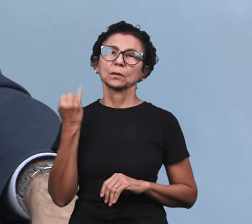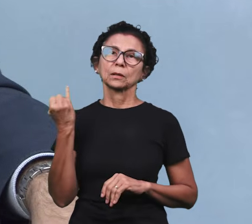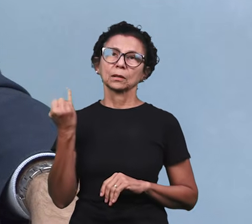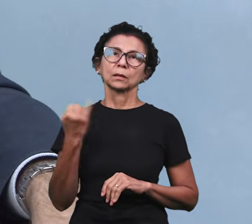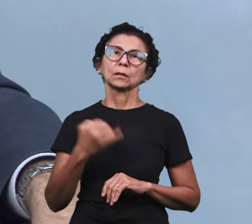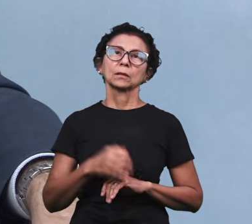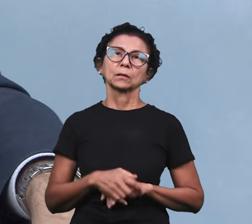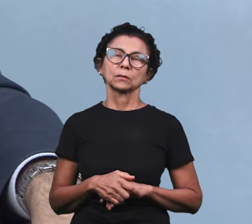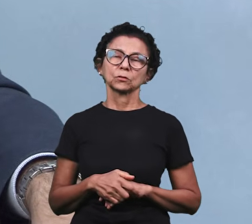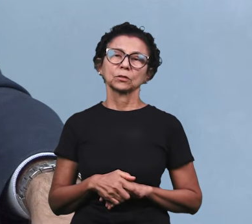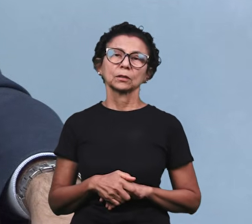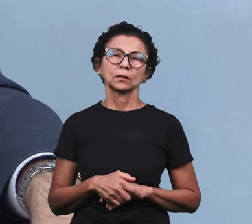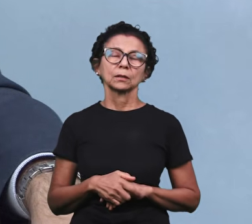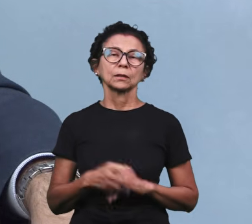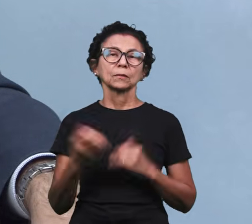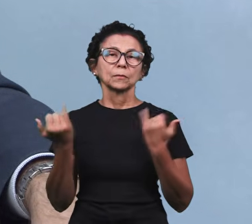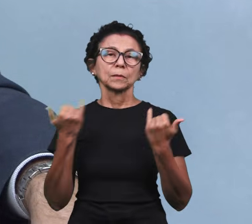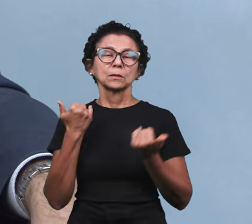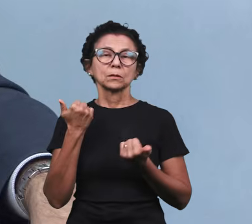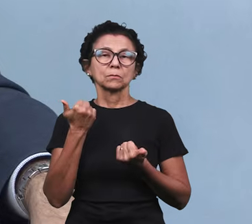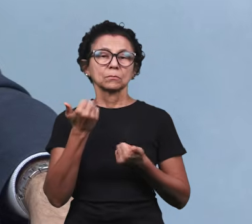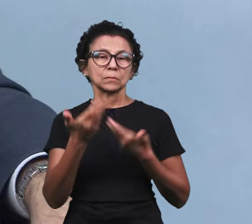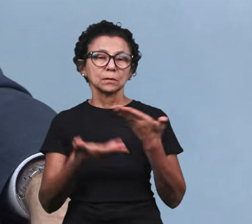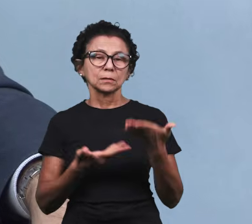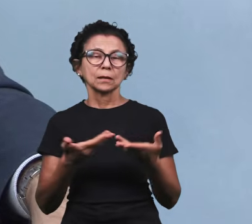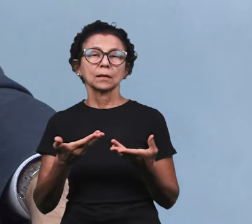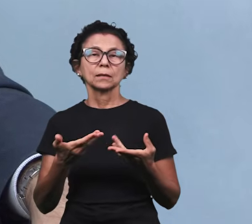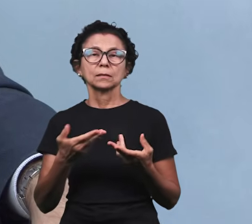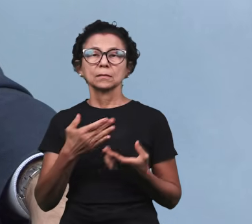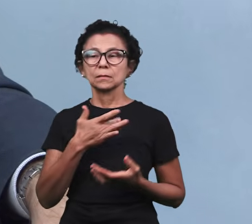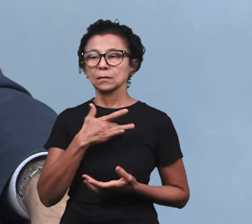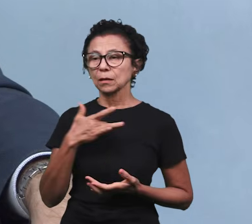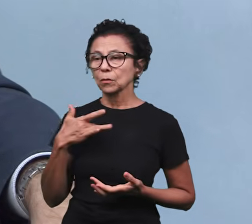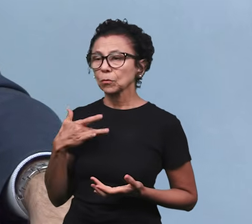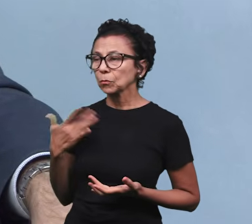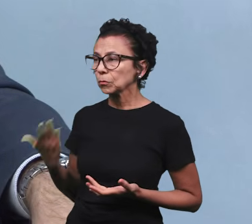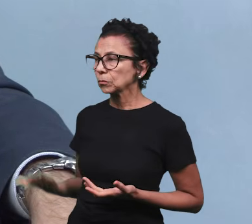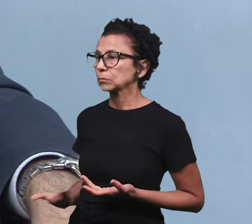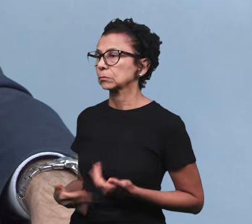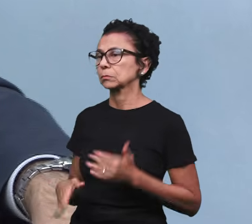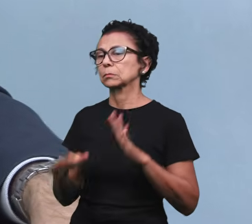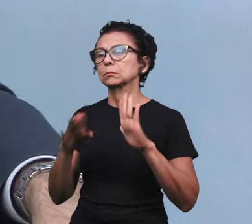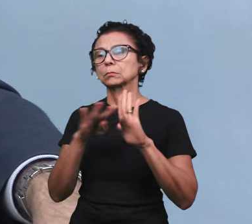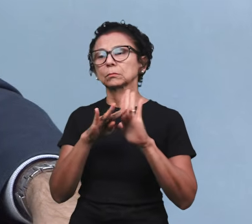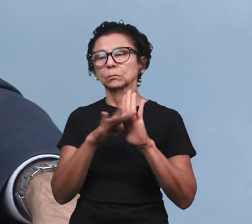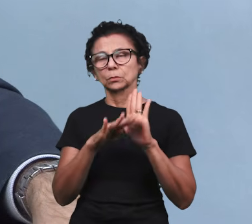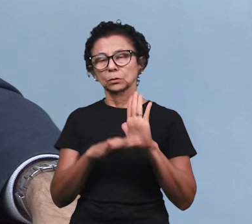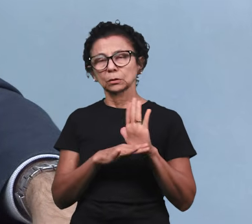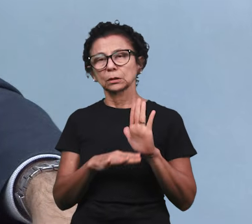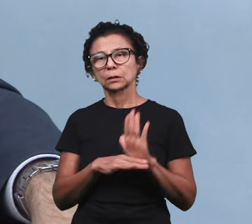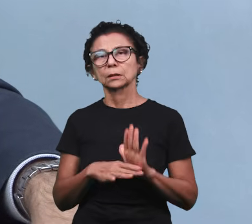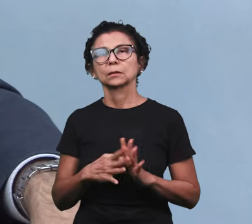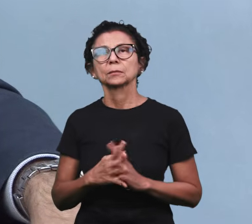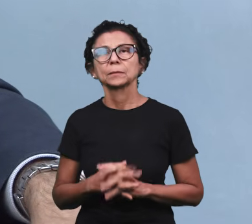são informações de assistência, de saúde. Esse programa tem um grande